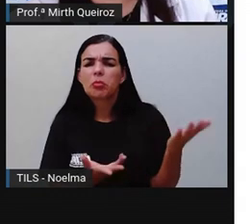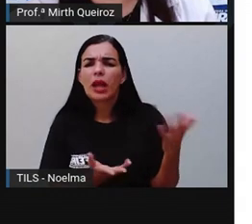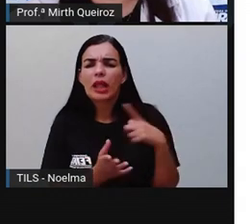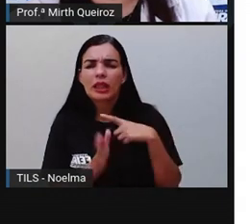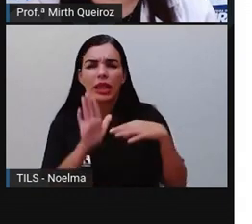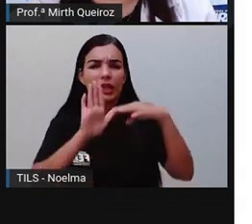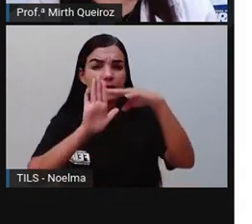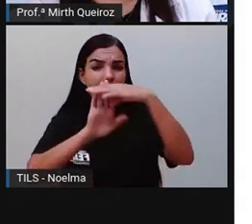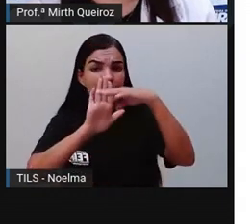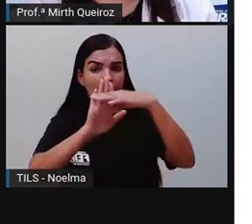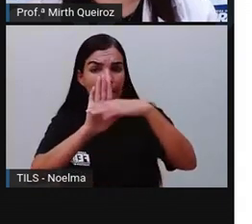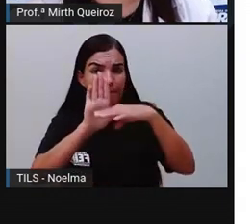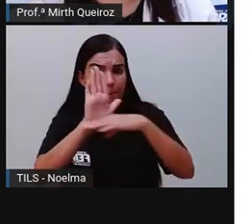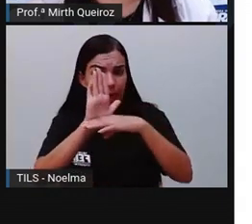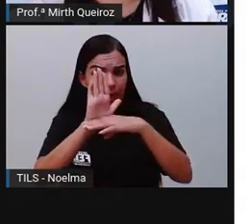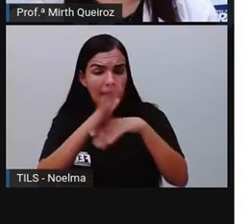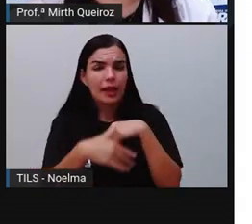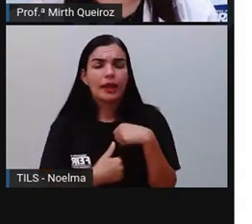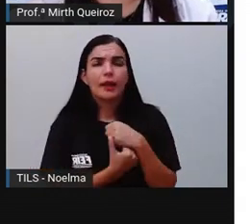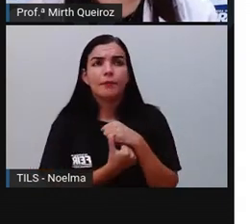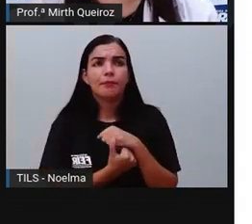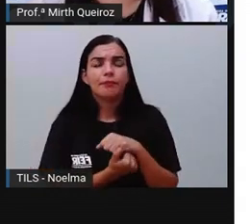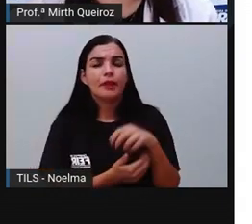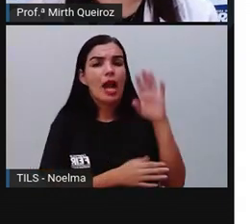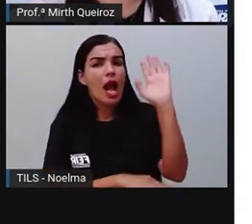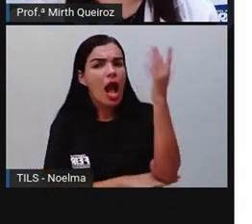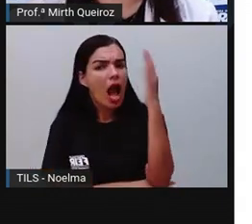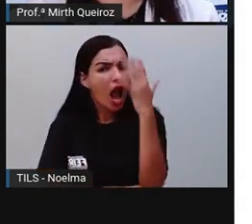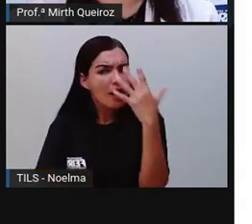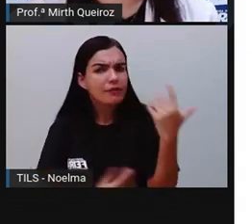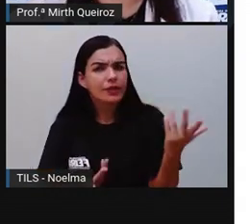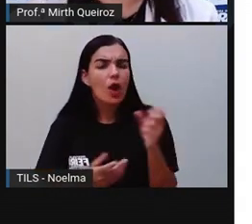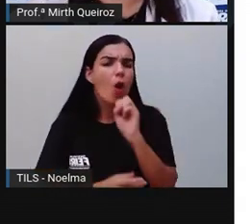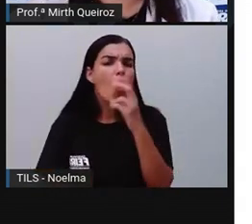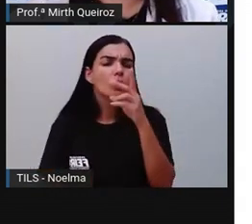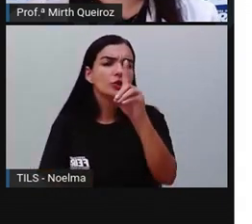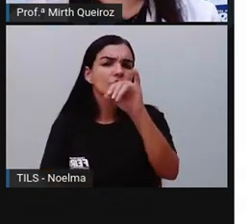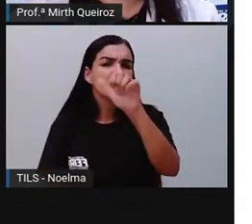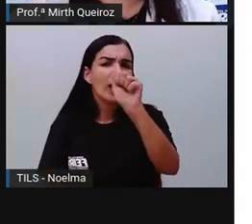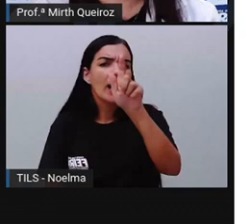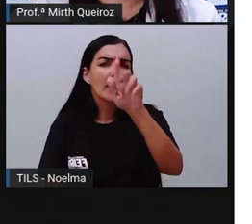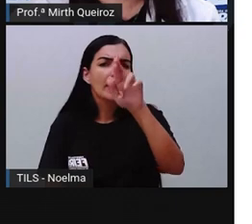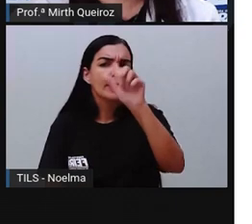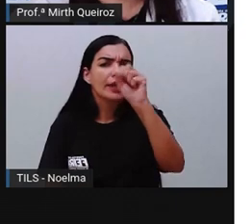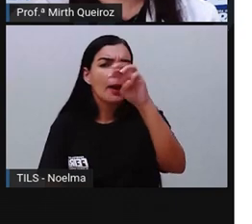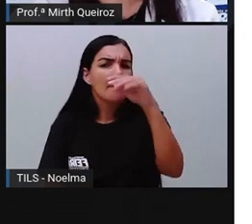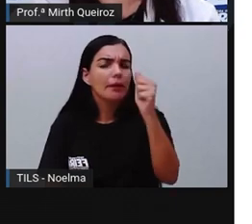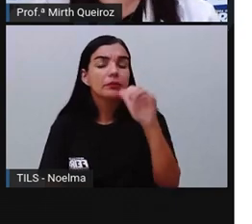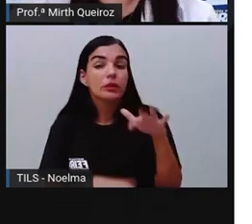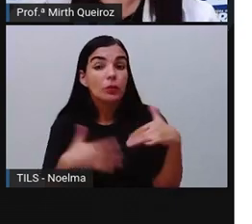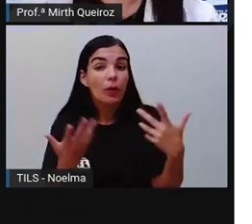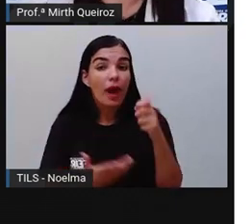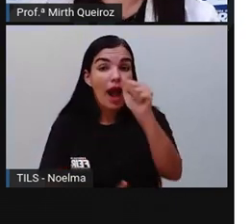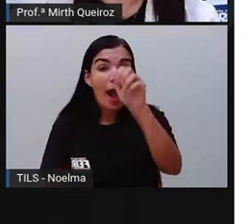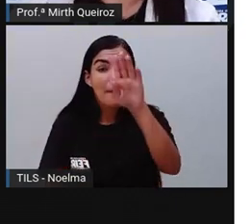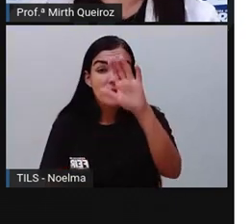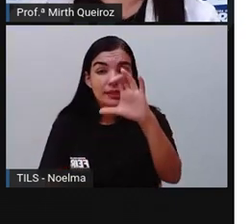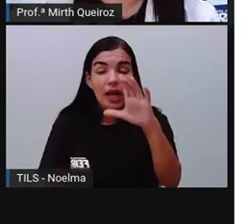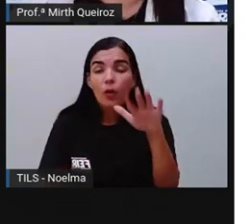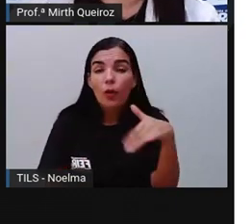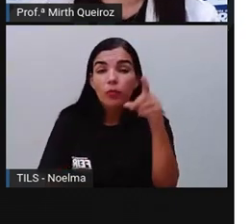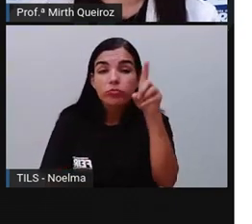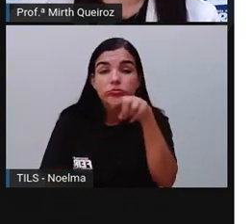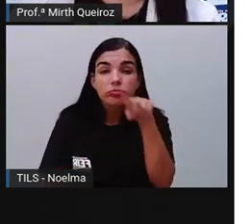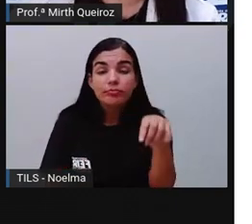vocês aprenderam. Ele é uma tabela, uma árvore de possibilidades ou um diagrama? E aí, me respondam